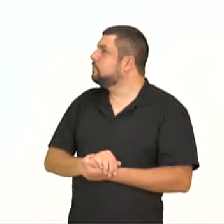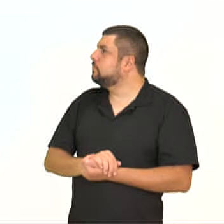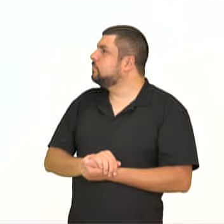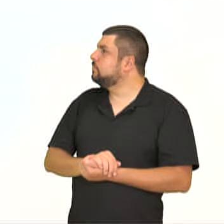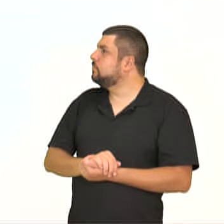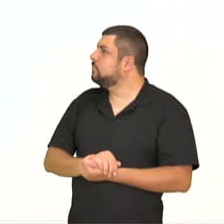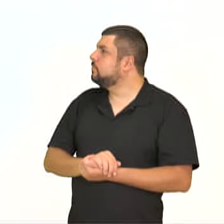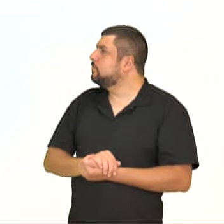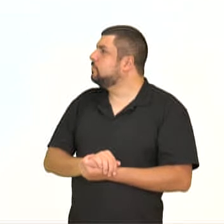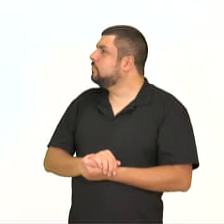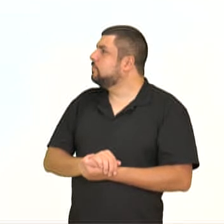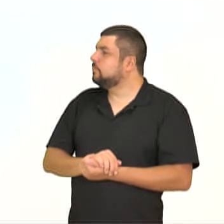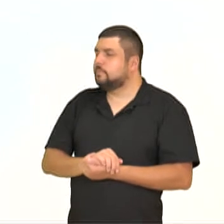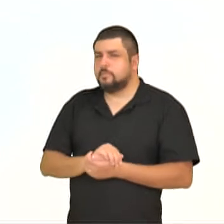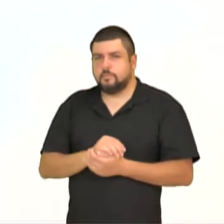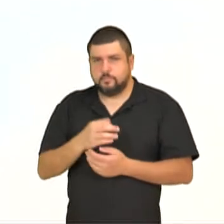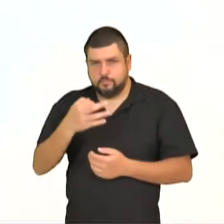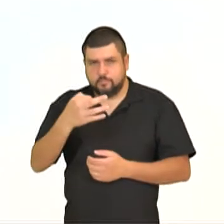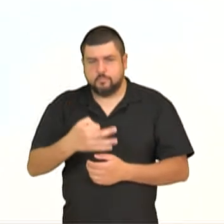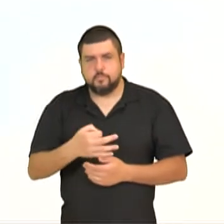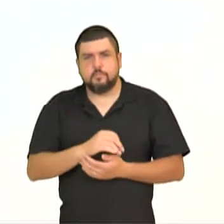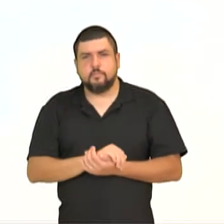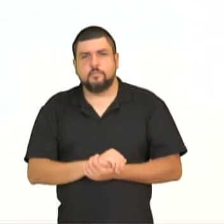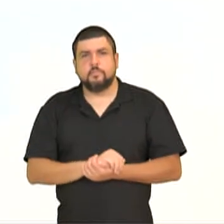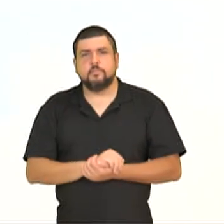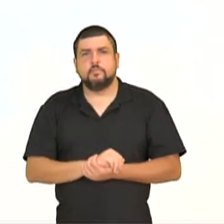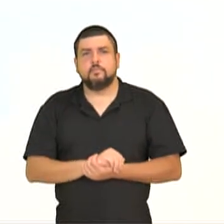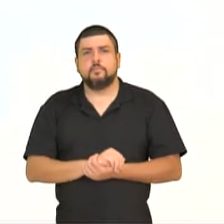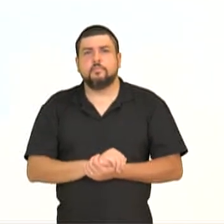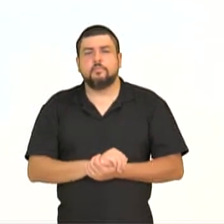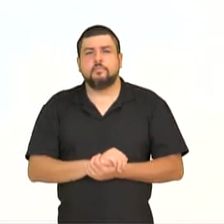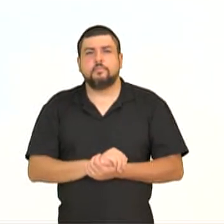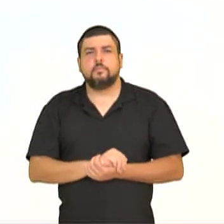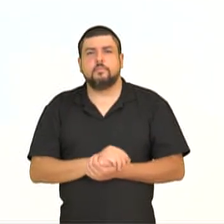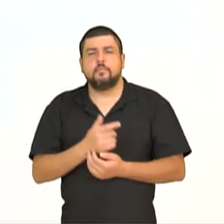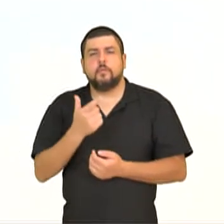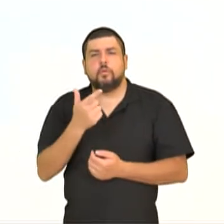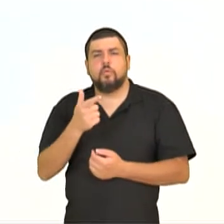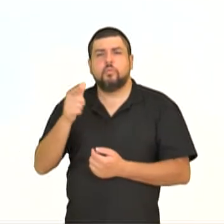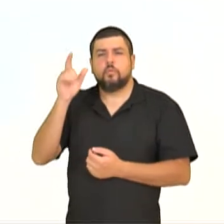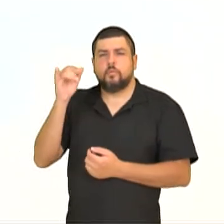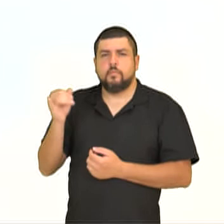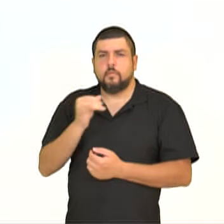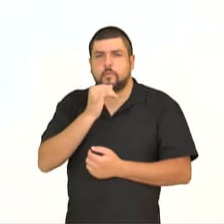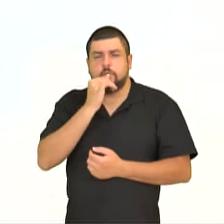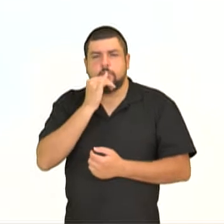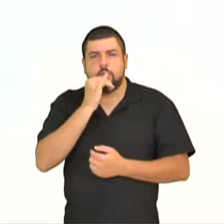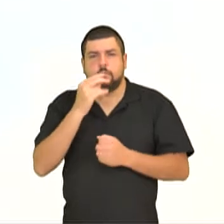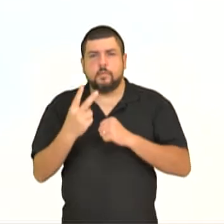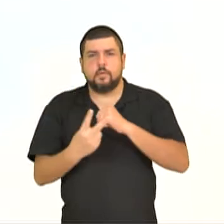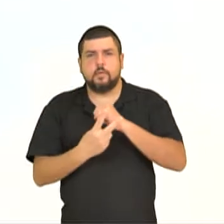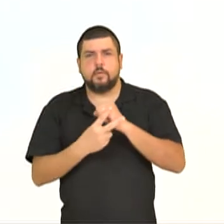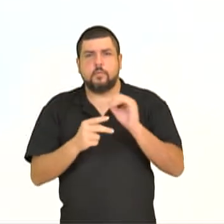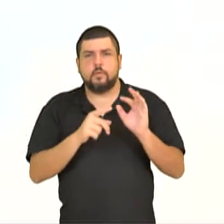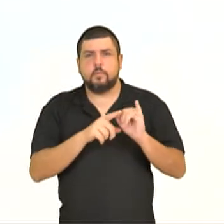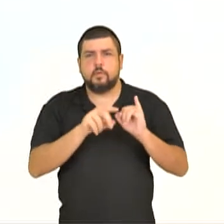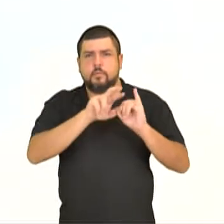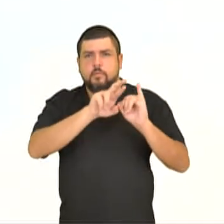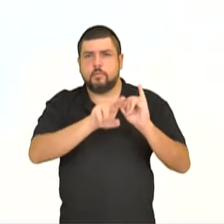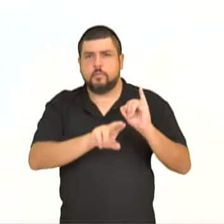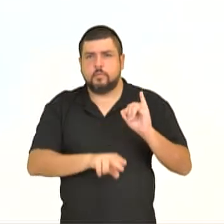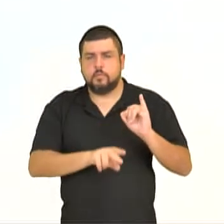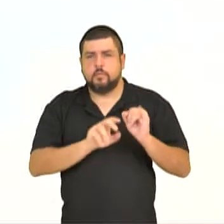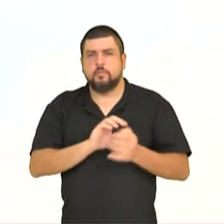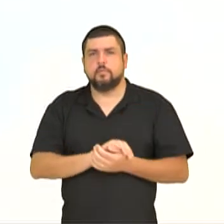sabrían. ¿Cierto? Aqui temos outros exemplos de irregularidades. O verbo